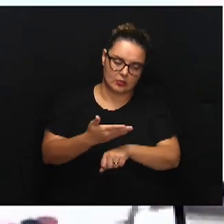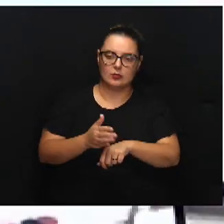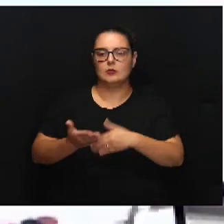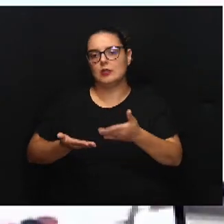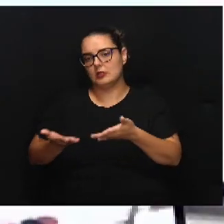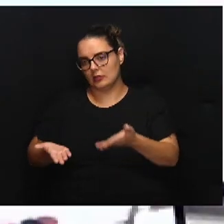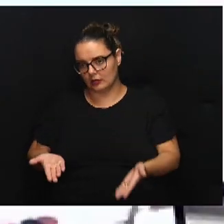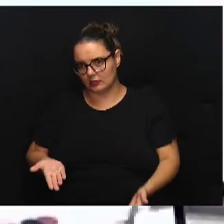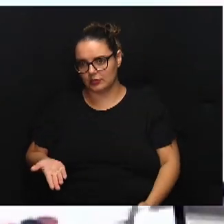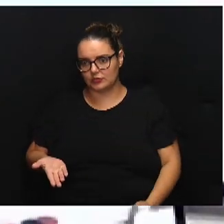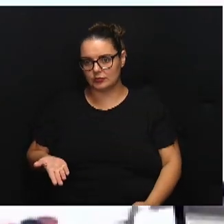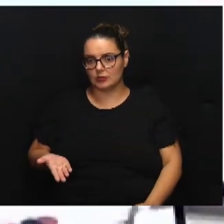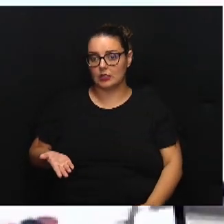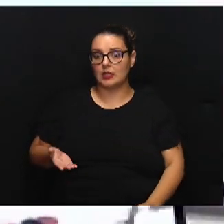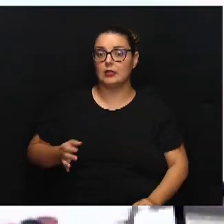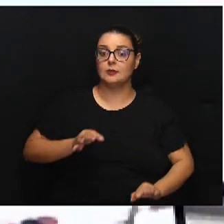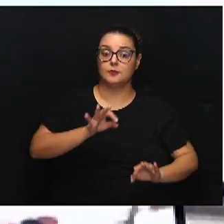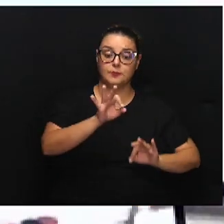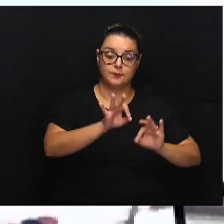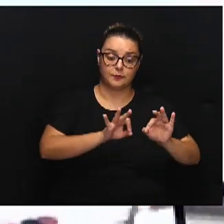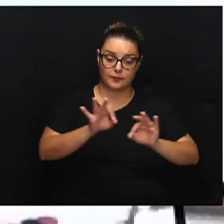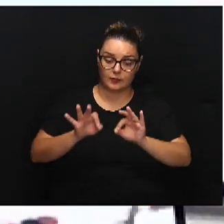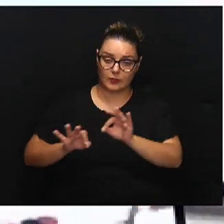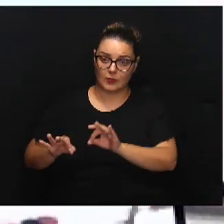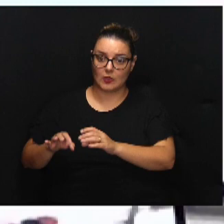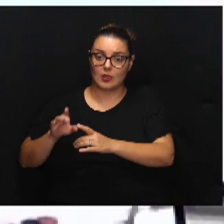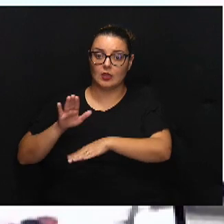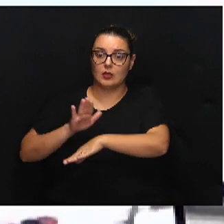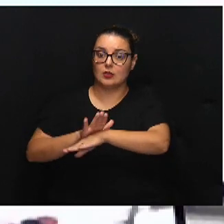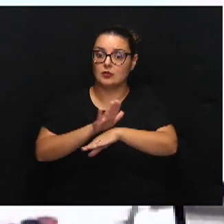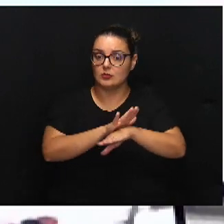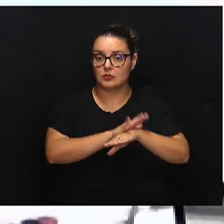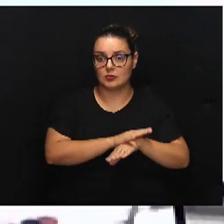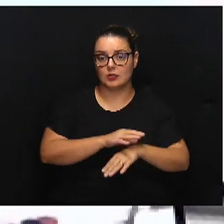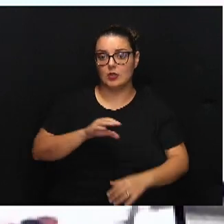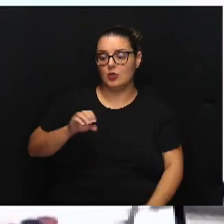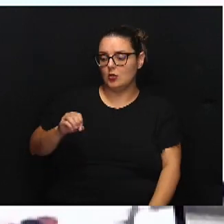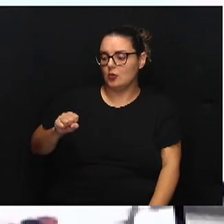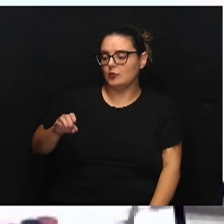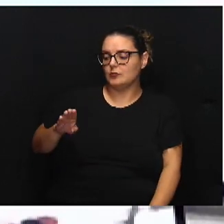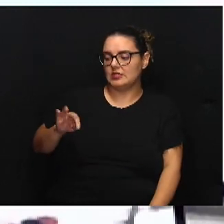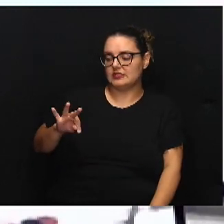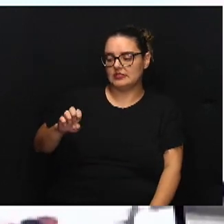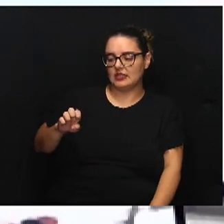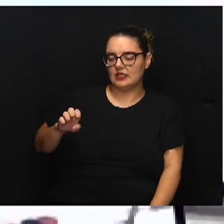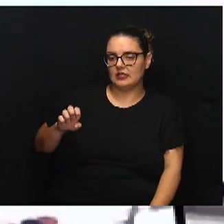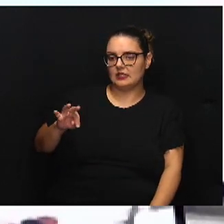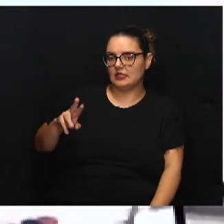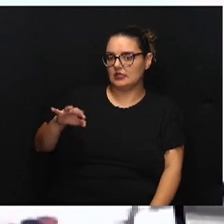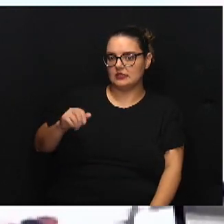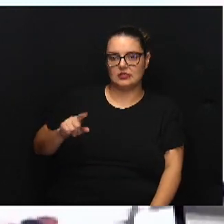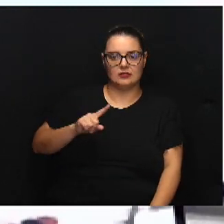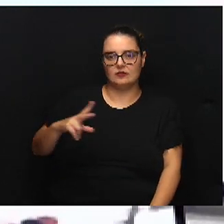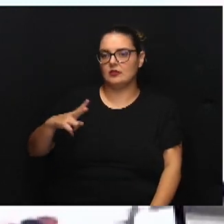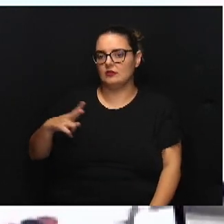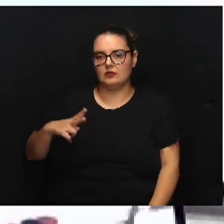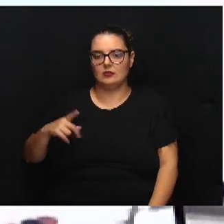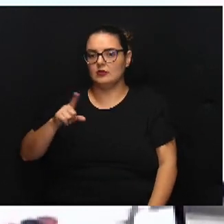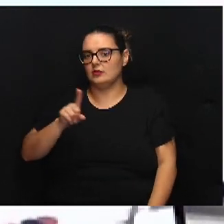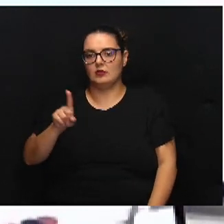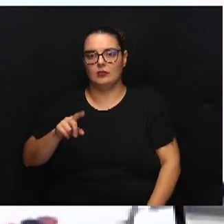isso. Então, organizar a assistência, obstetrícia não se faz individualmente por serviço, se faz em